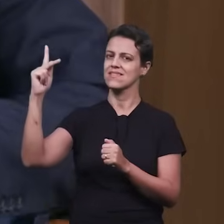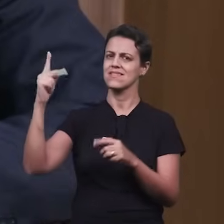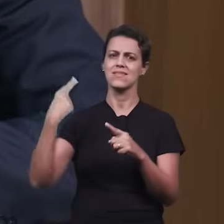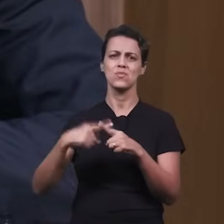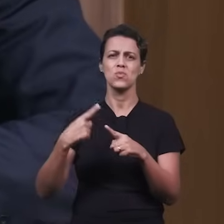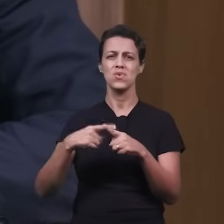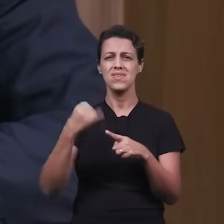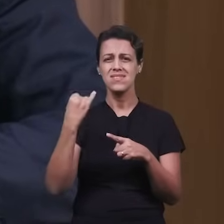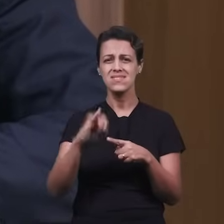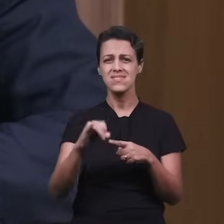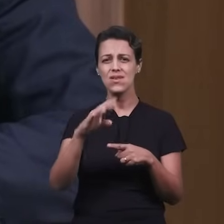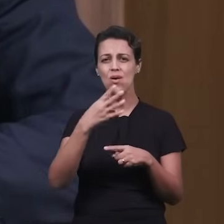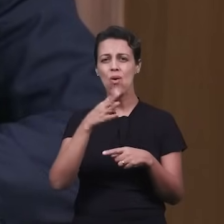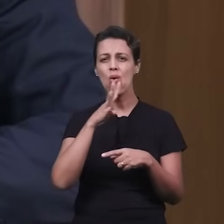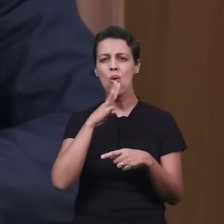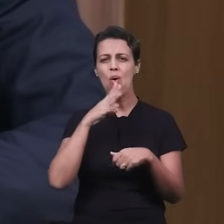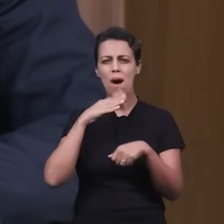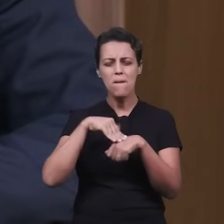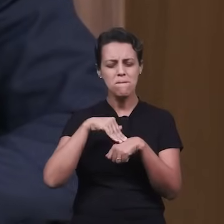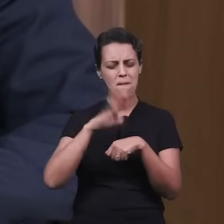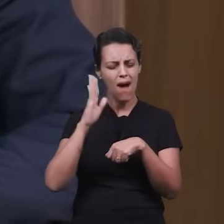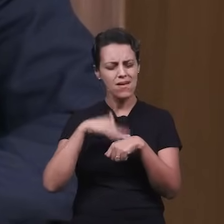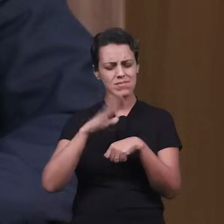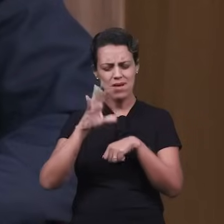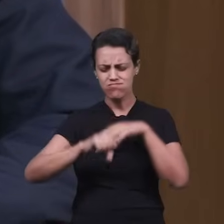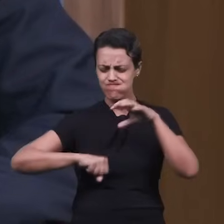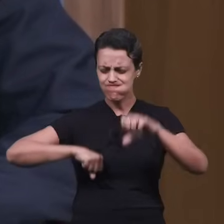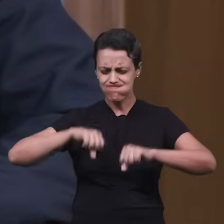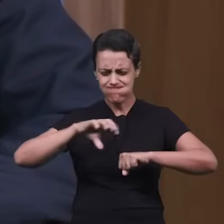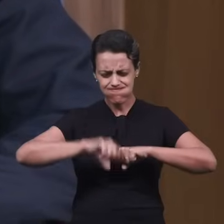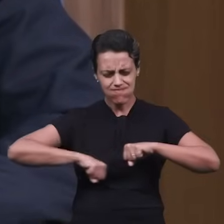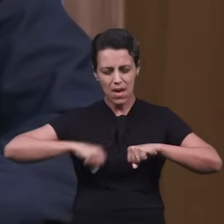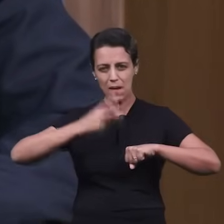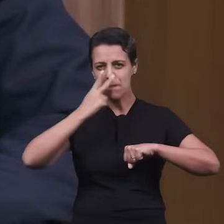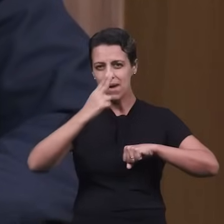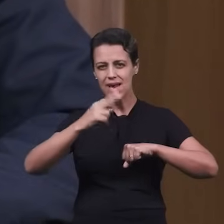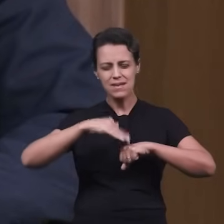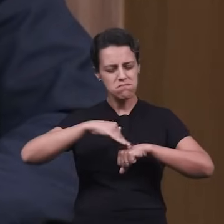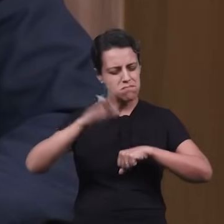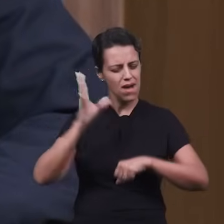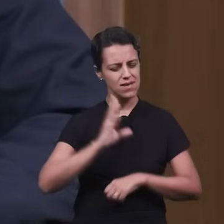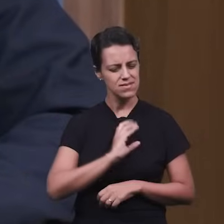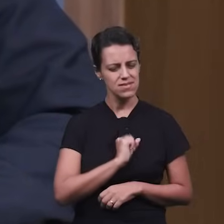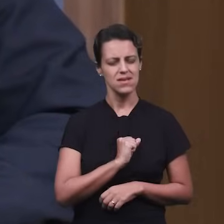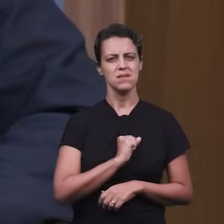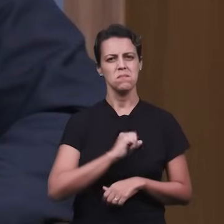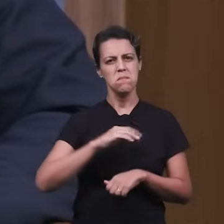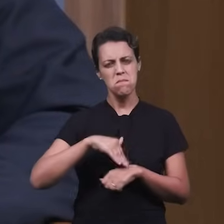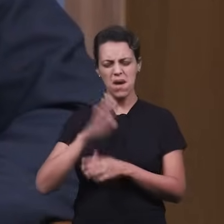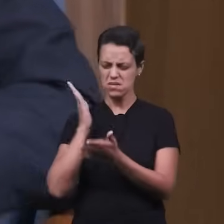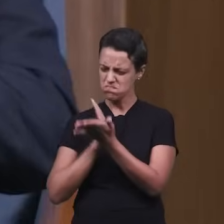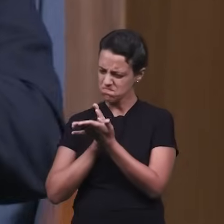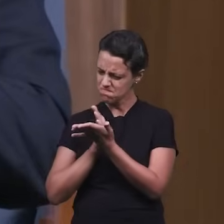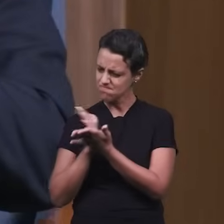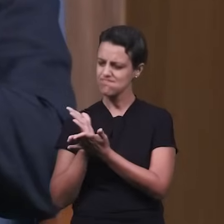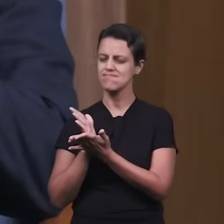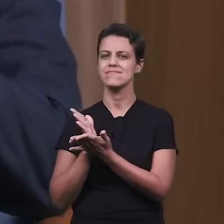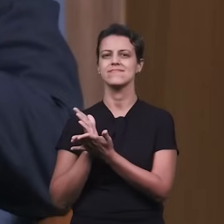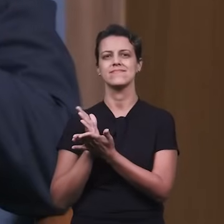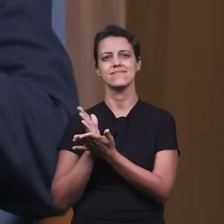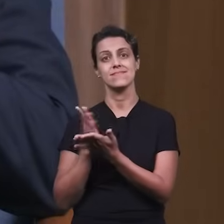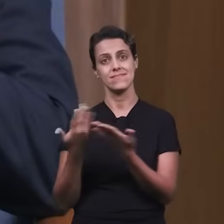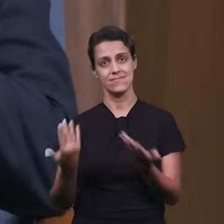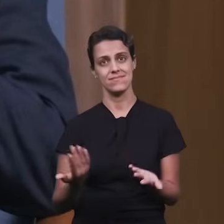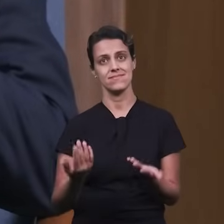quanto mais nós conhecemos, mais nós o amamos, estamos firmes na presença dele. E por